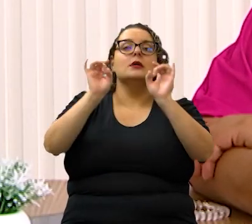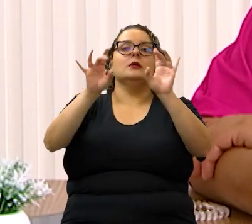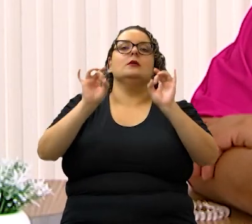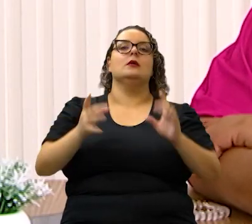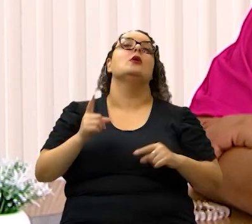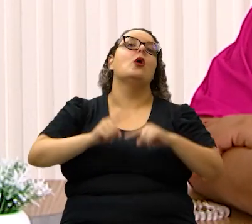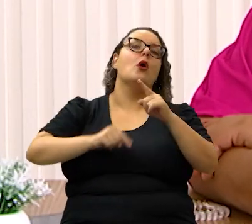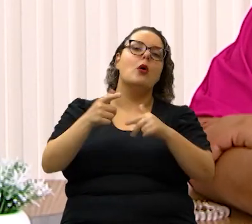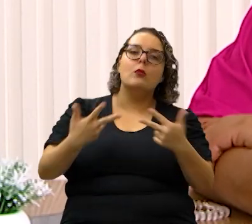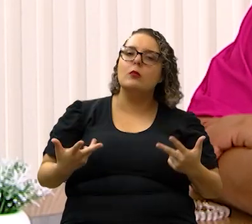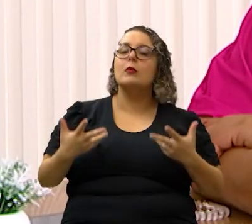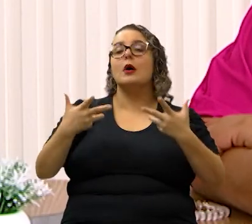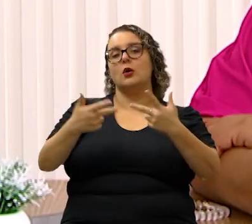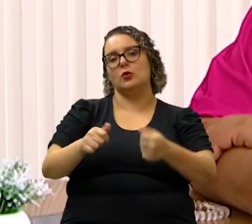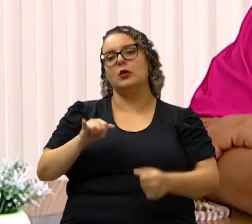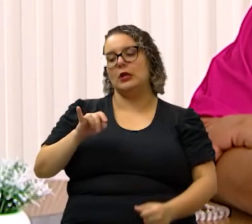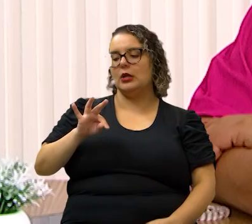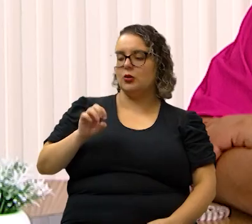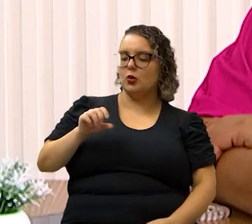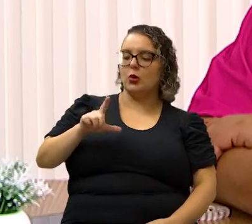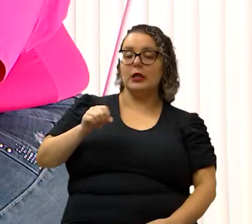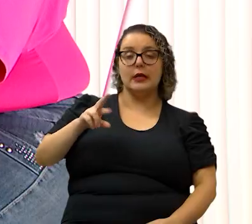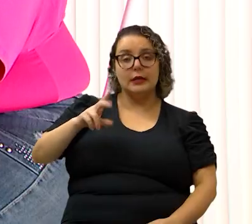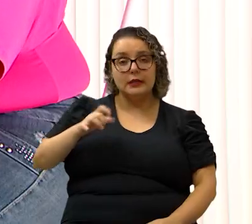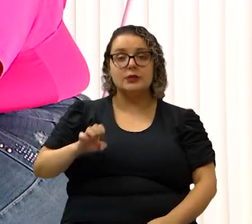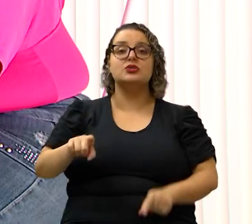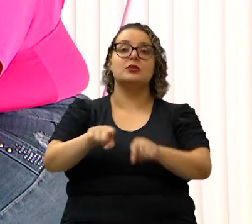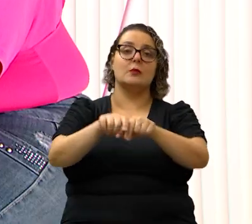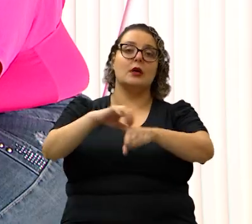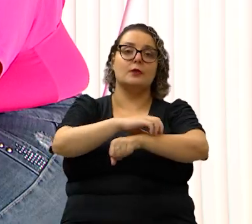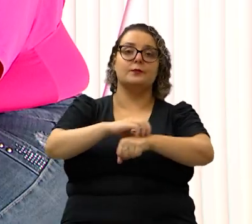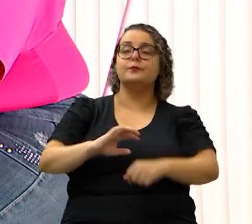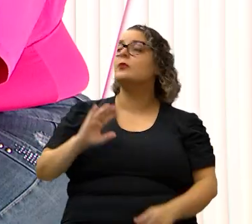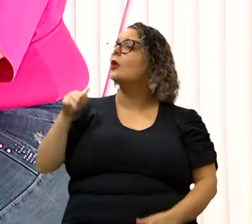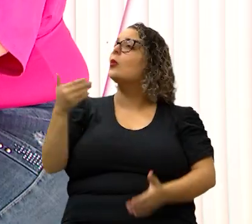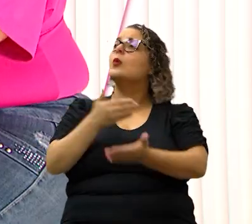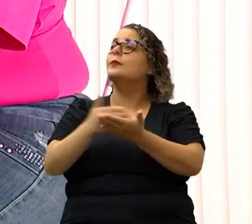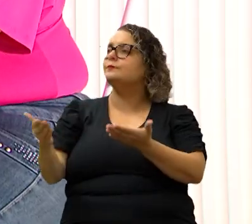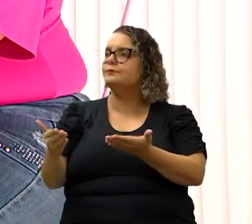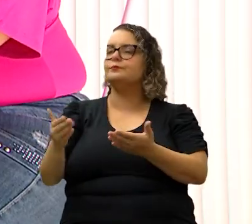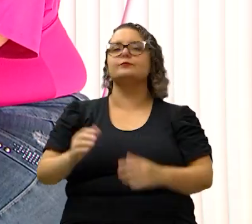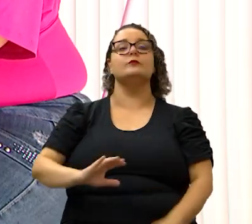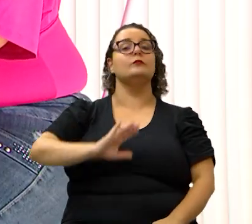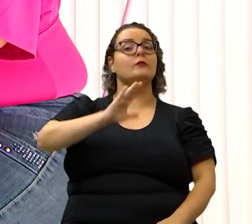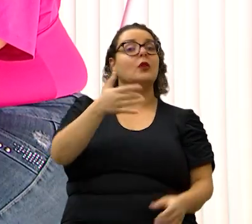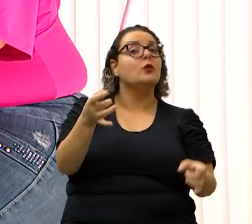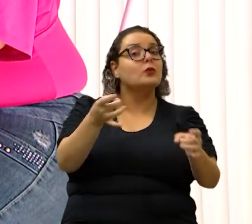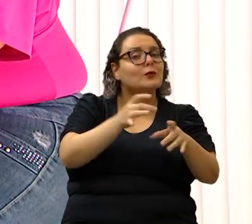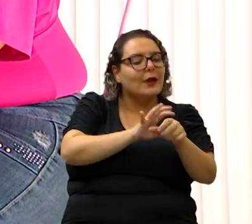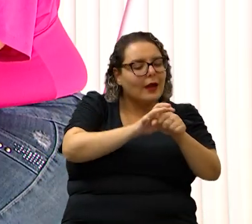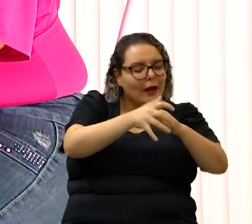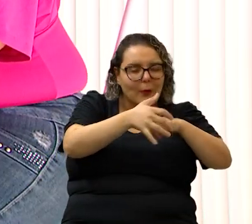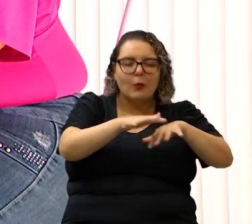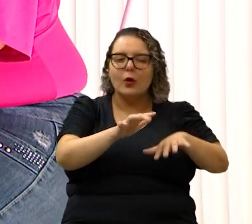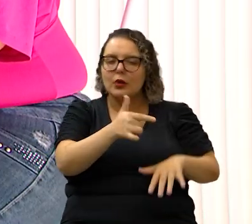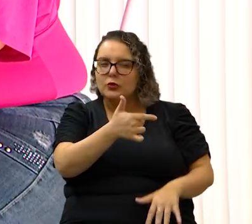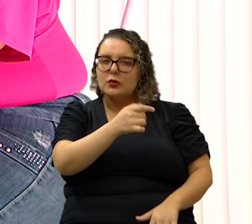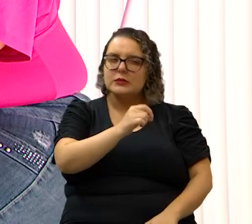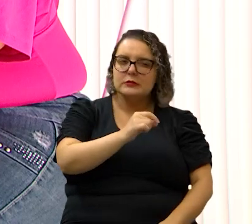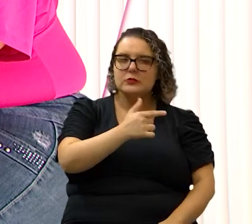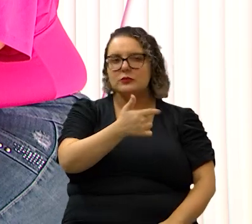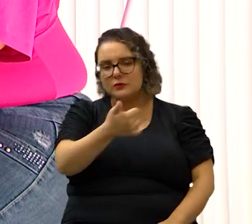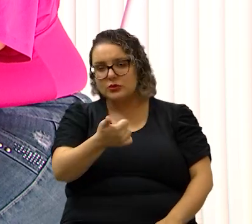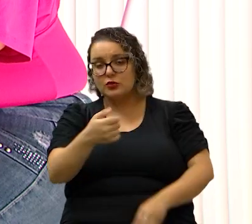né, específica em produtos para todos os intolerantes e alérgicos. Isso foi quando? Isso foi na saída da pandemia, em